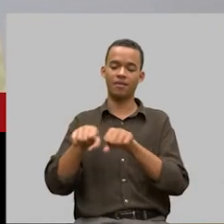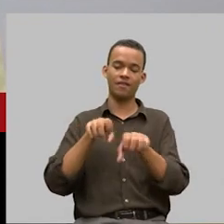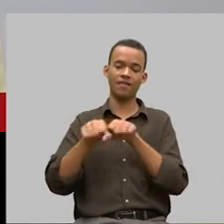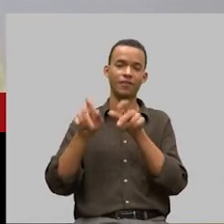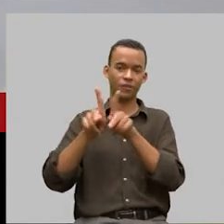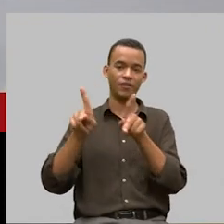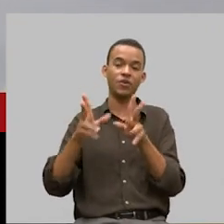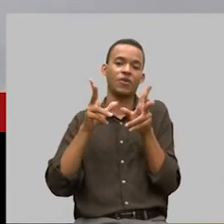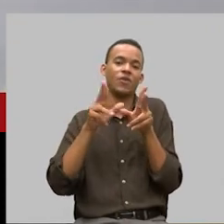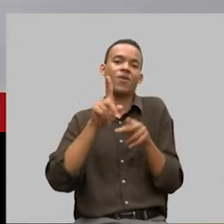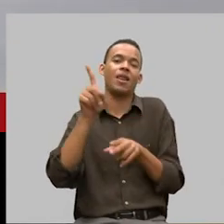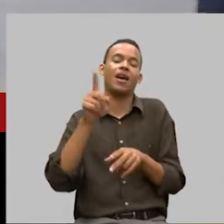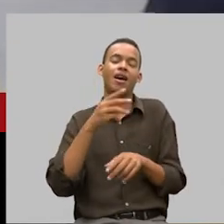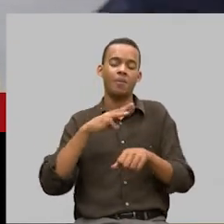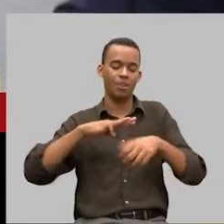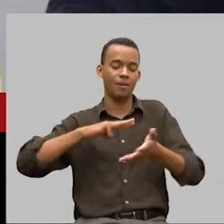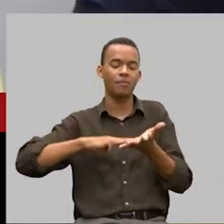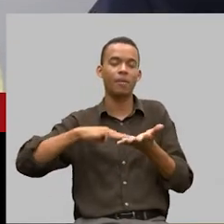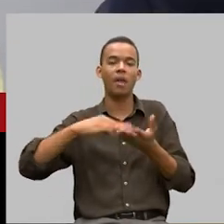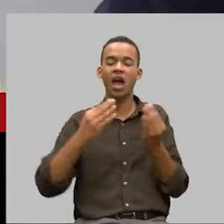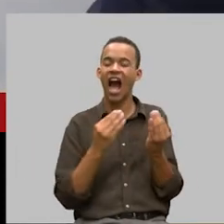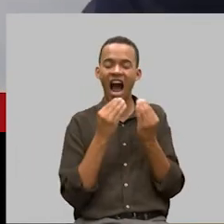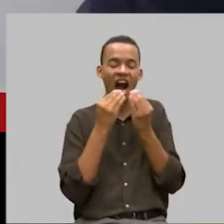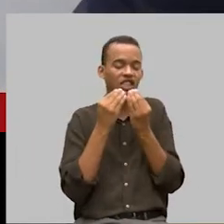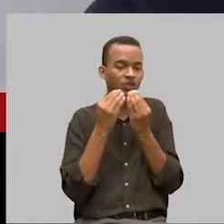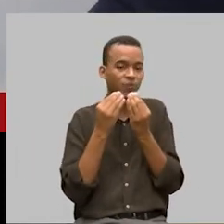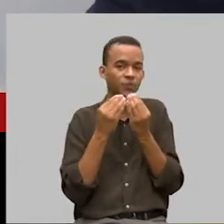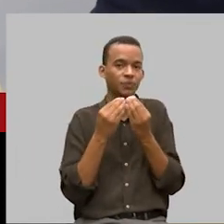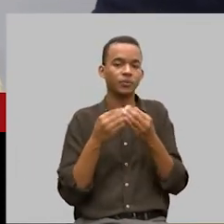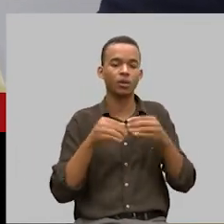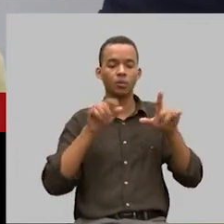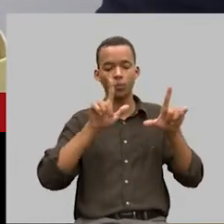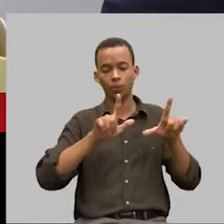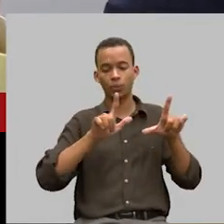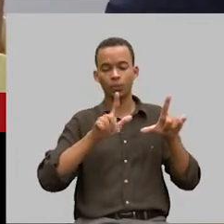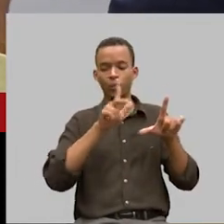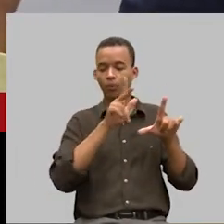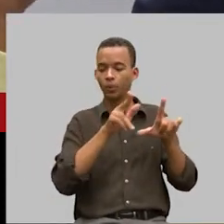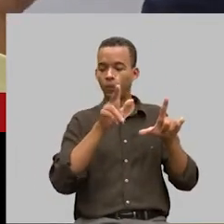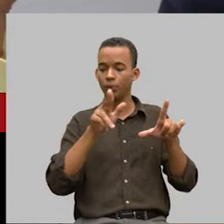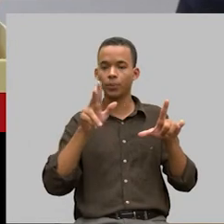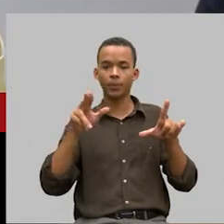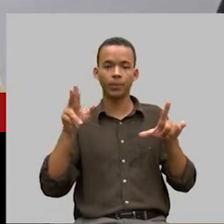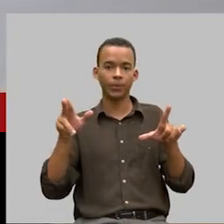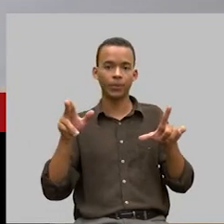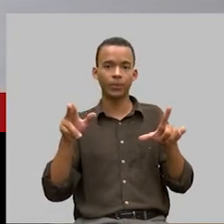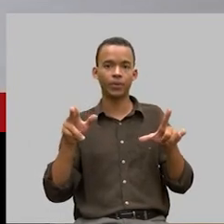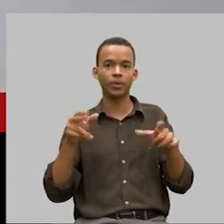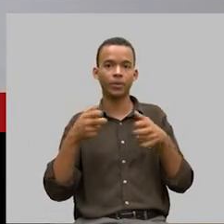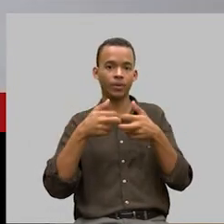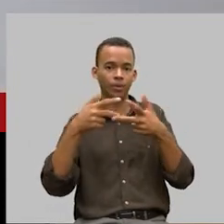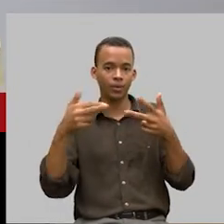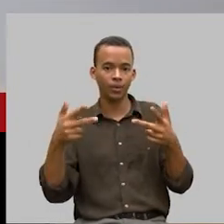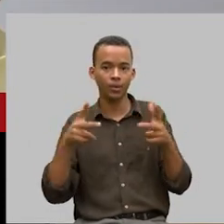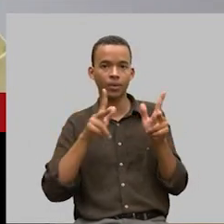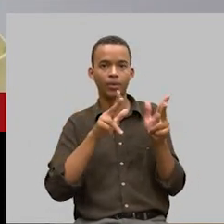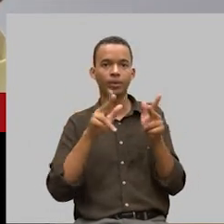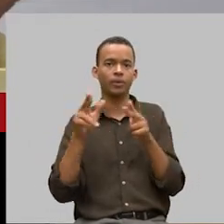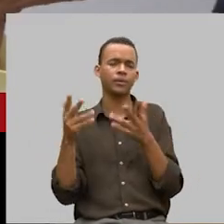Pastelaria Não dá para ser assim sabe os quadrados são de carne os retangular são de napolitanos os redondos são de